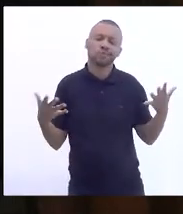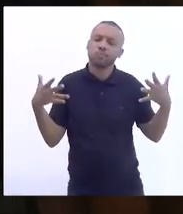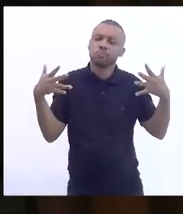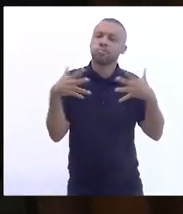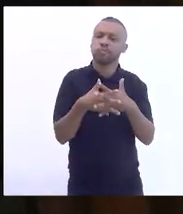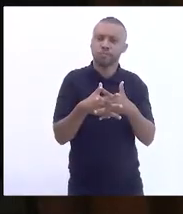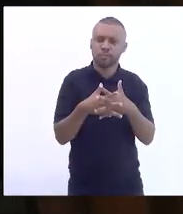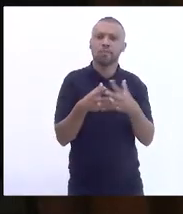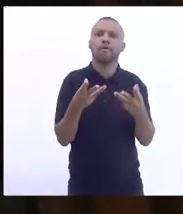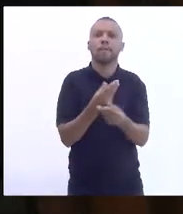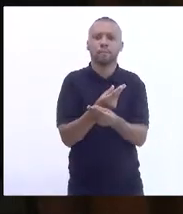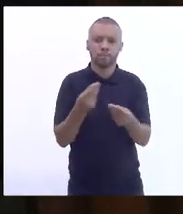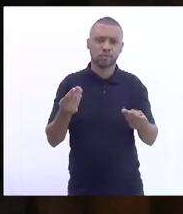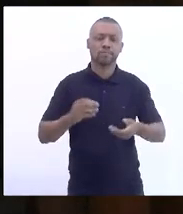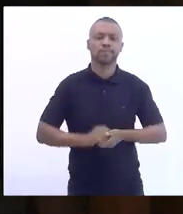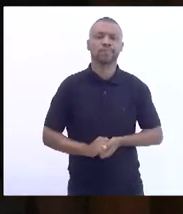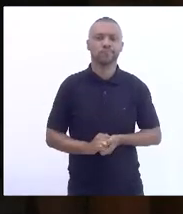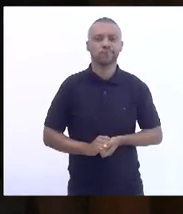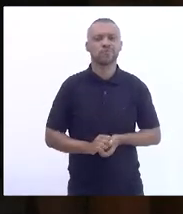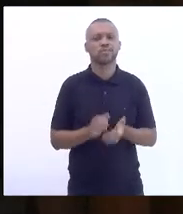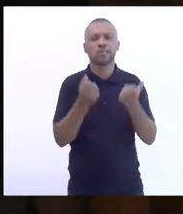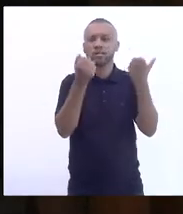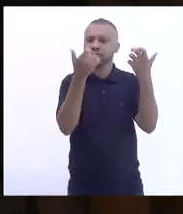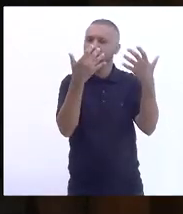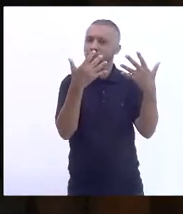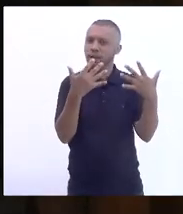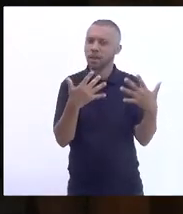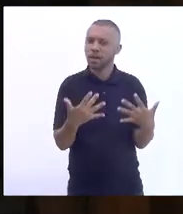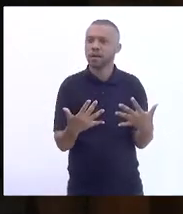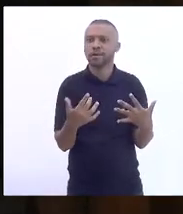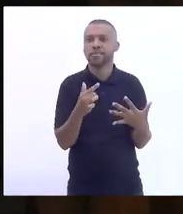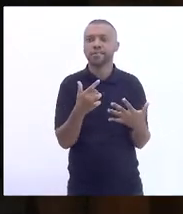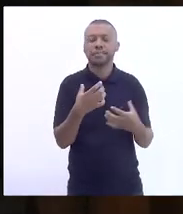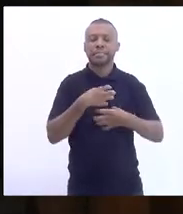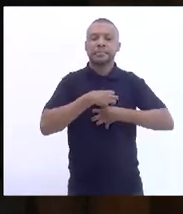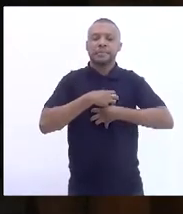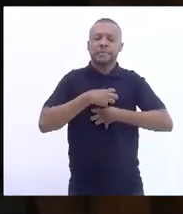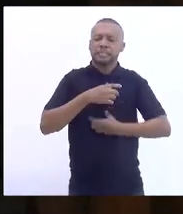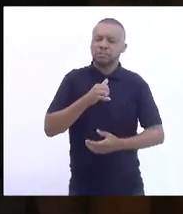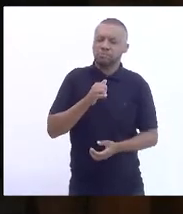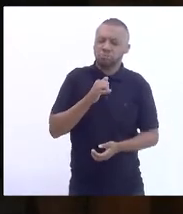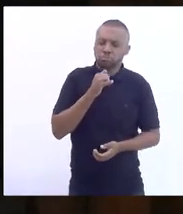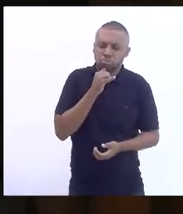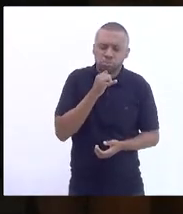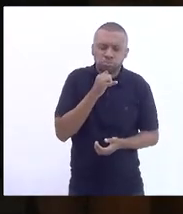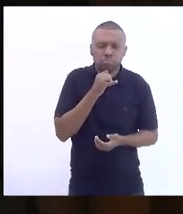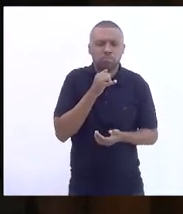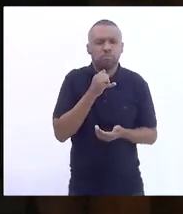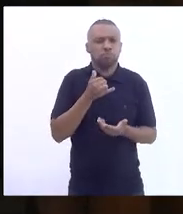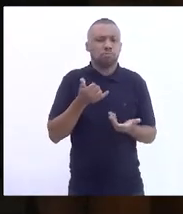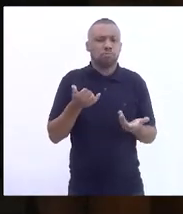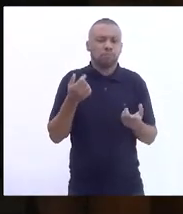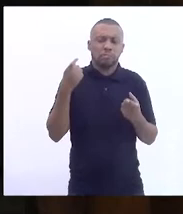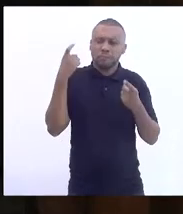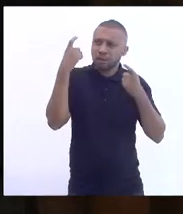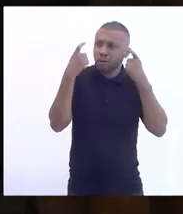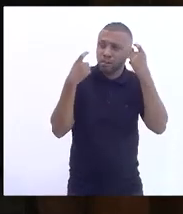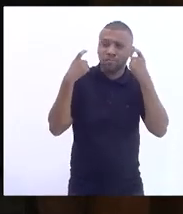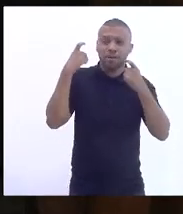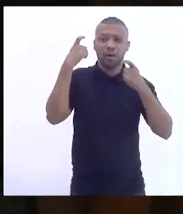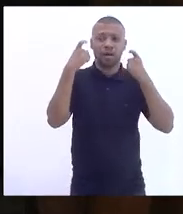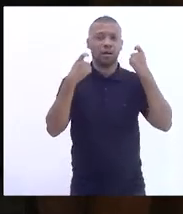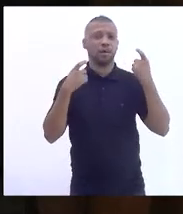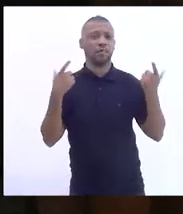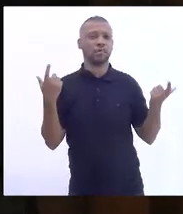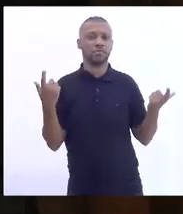complicado isso é muito complicado quando digo que tô é que eu tô muito triste triste e preocupado